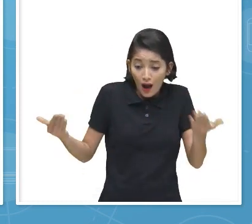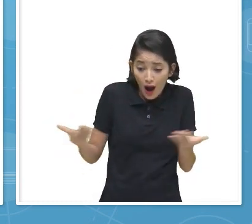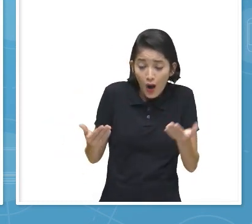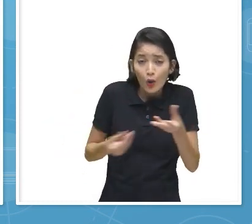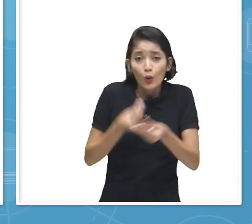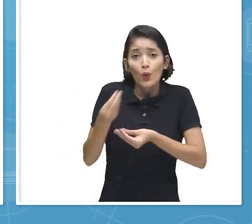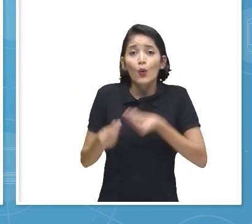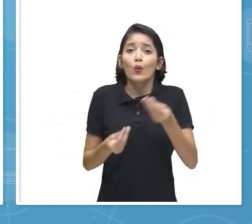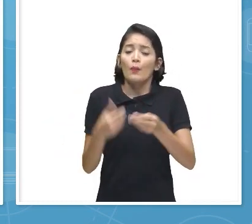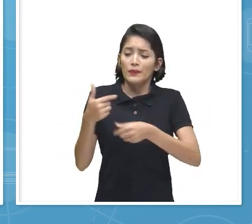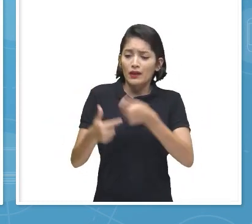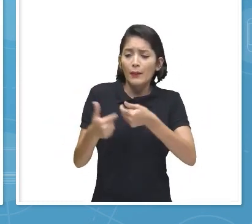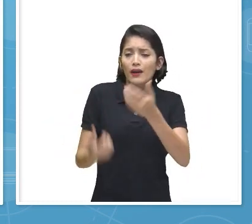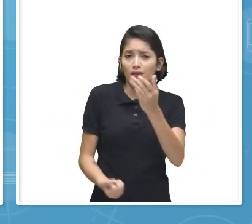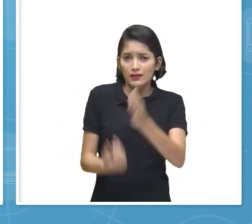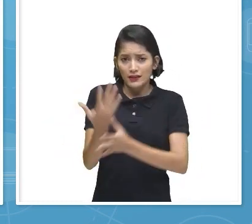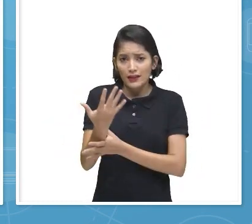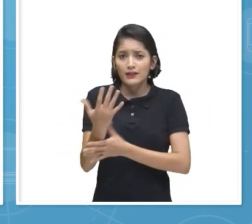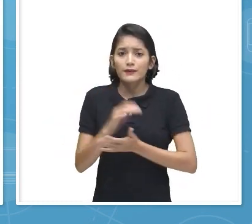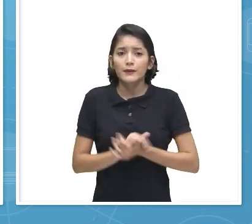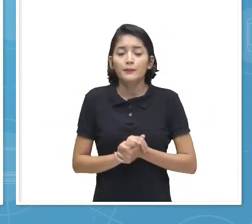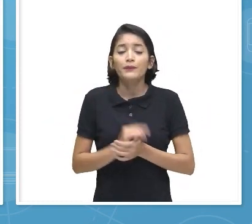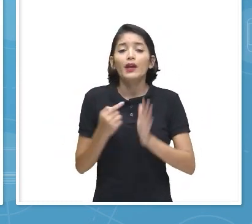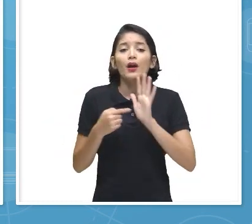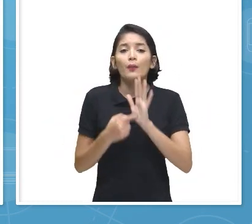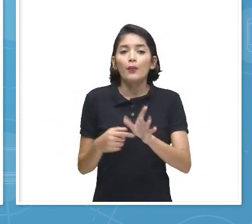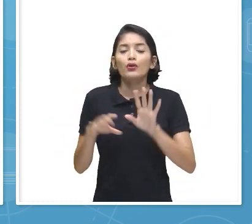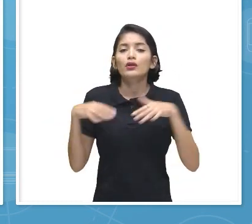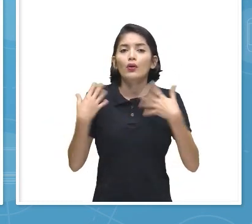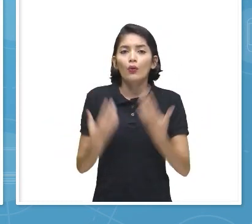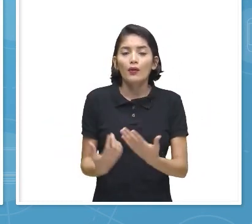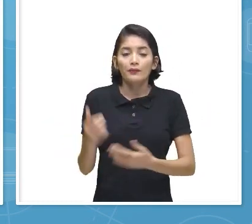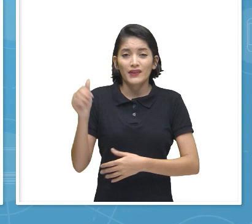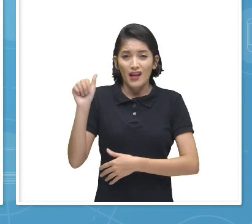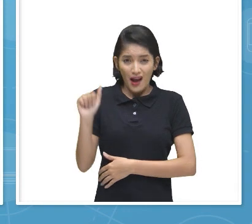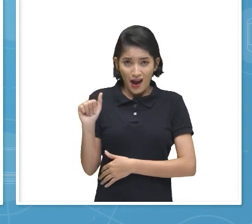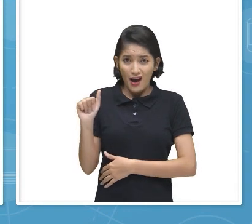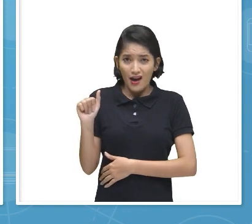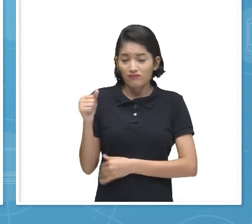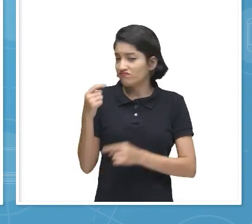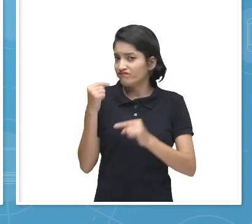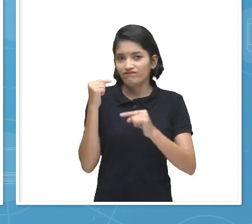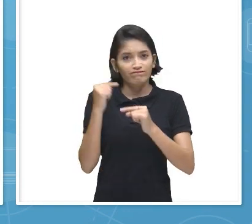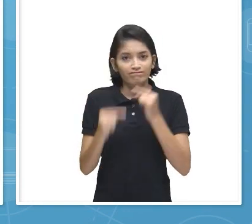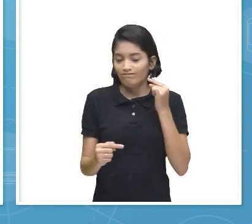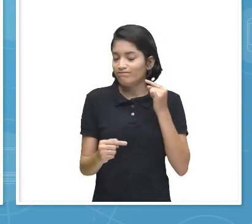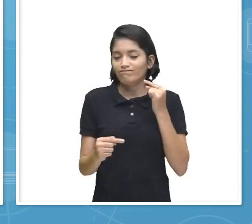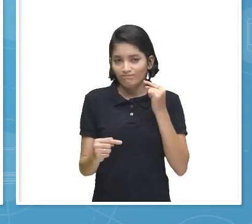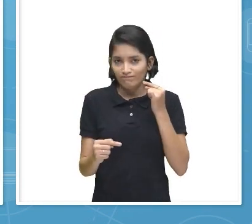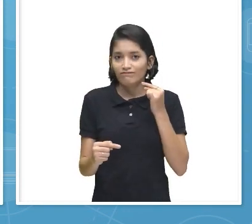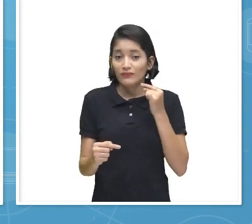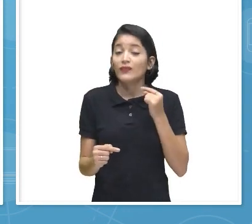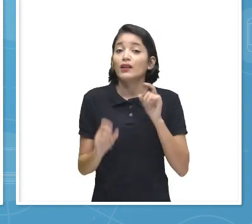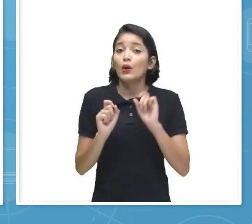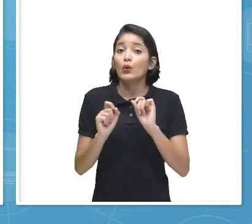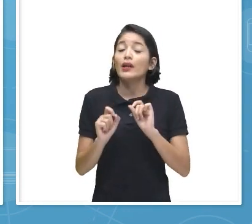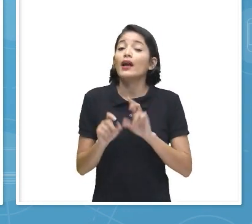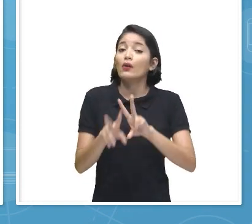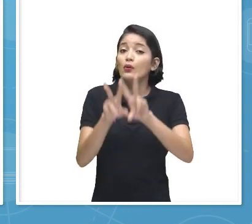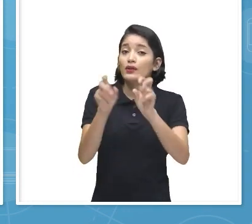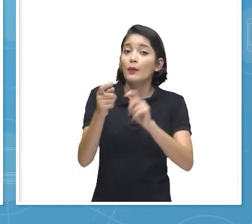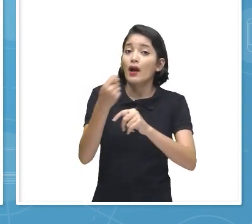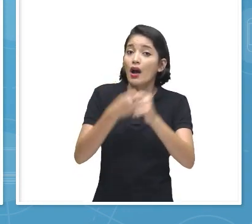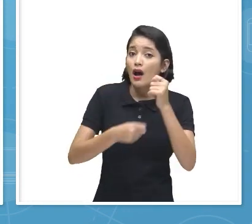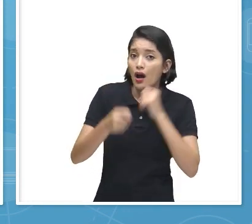produção capitalista, representado pela economia planificada. Não, a gente já vai estar falando aí da economia que foi